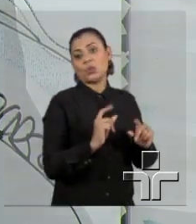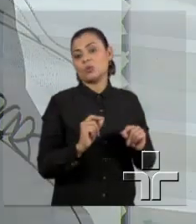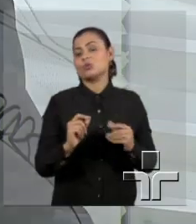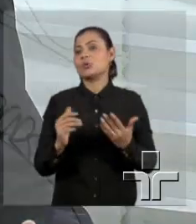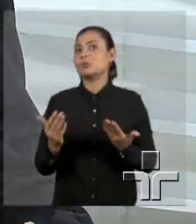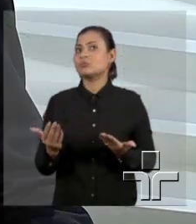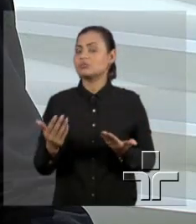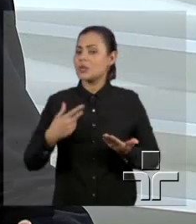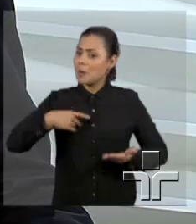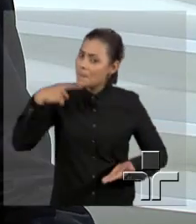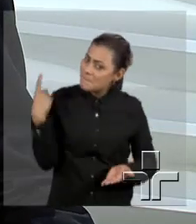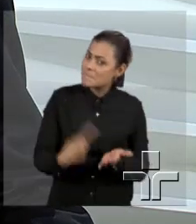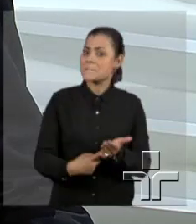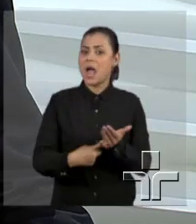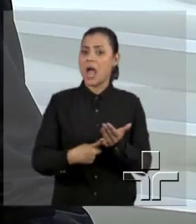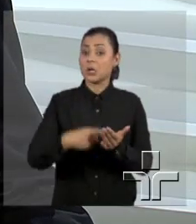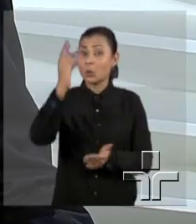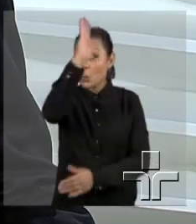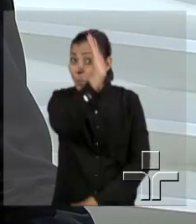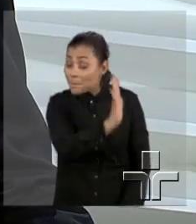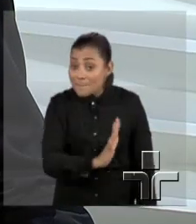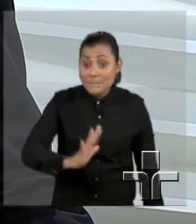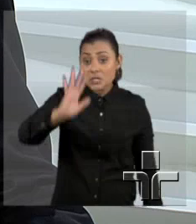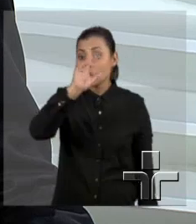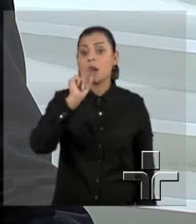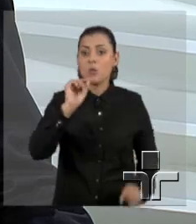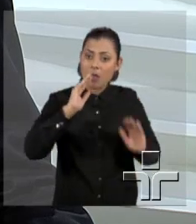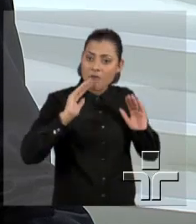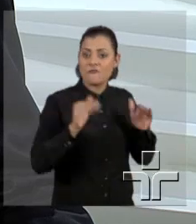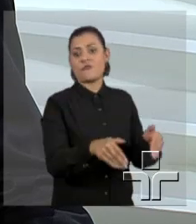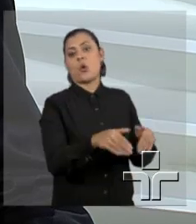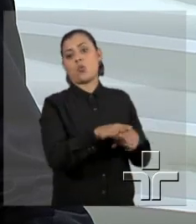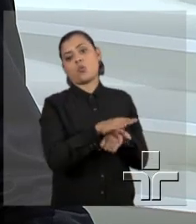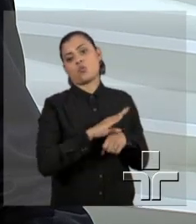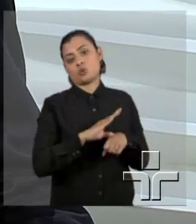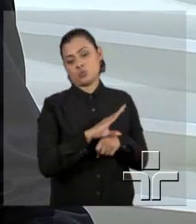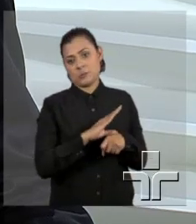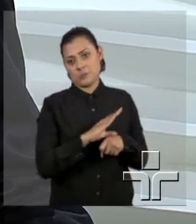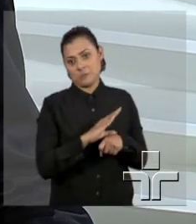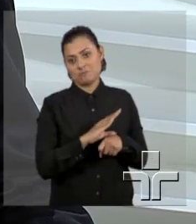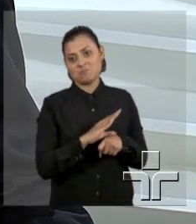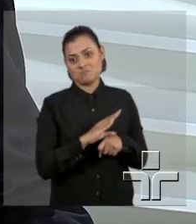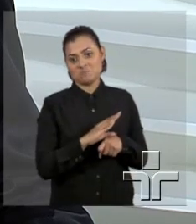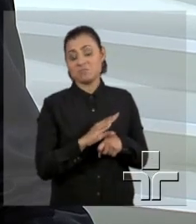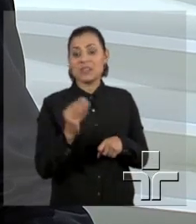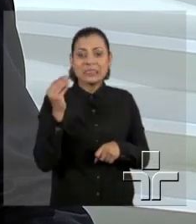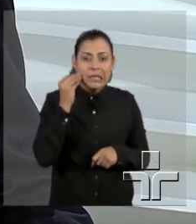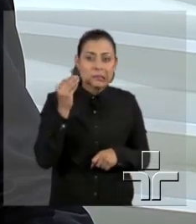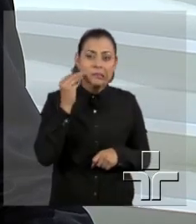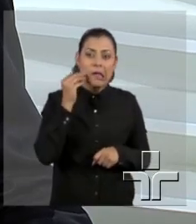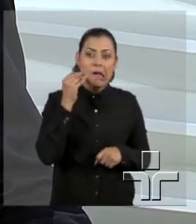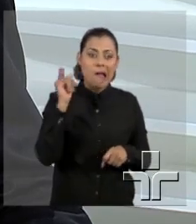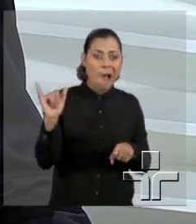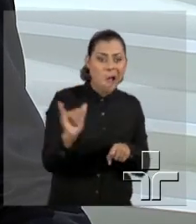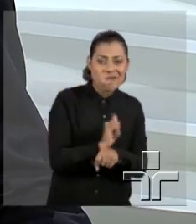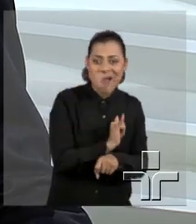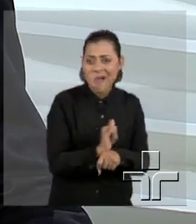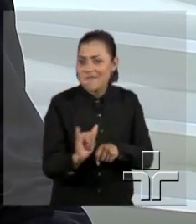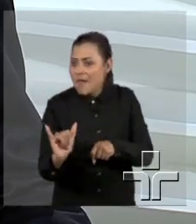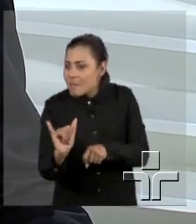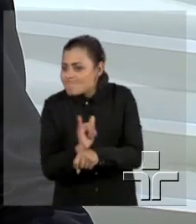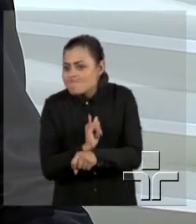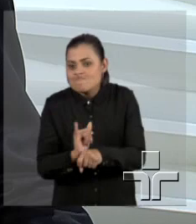grande pacto nacional neste momento é em torno da Constituição. Buscar todas as saídas na Constituição.